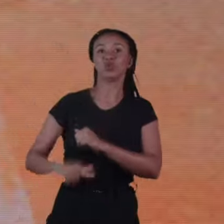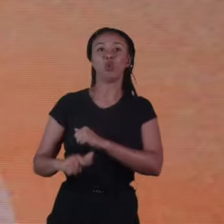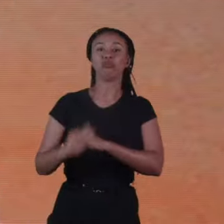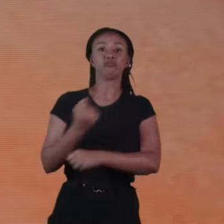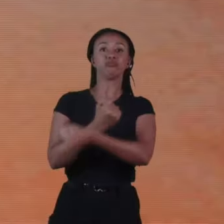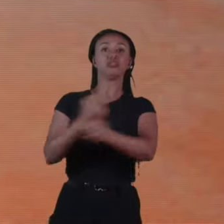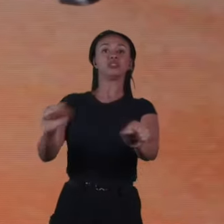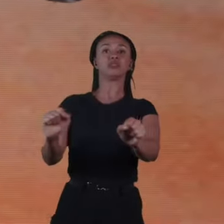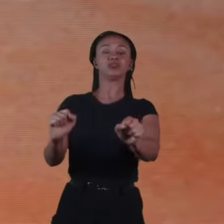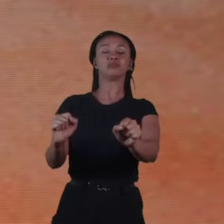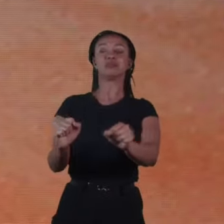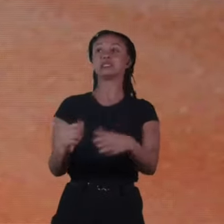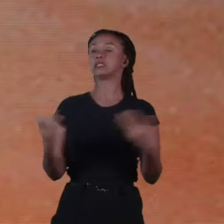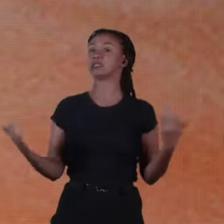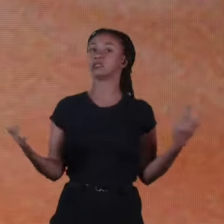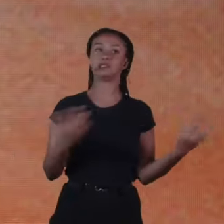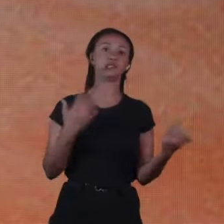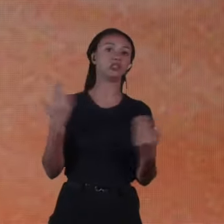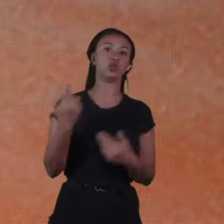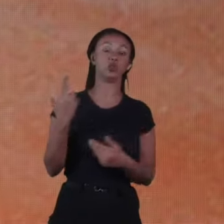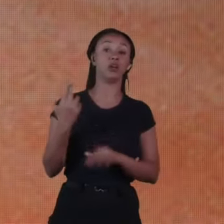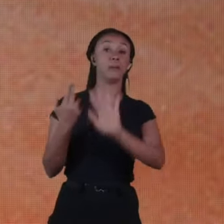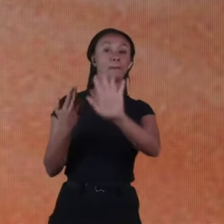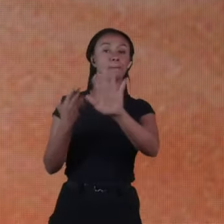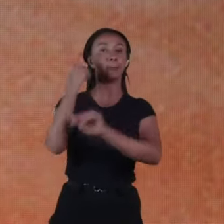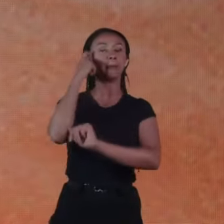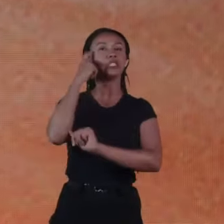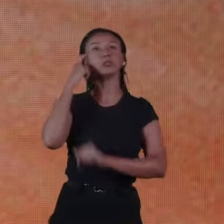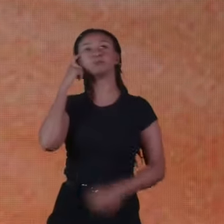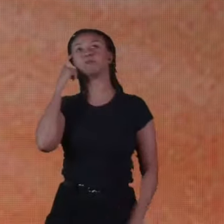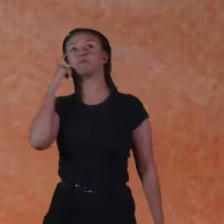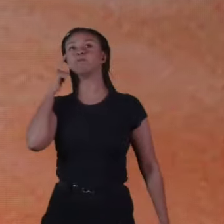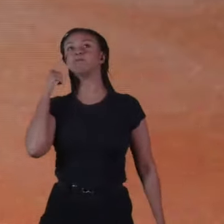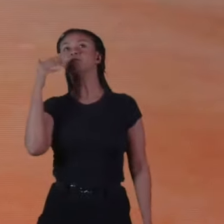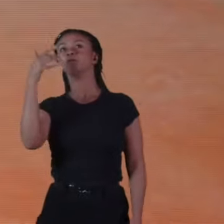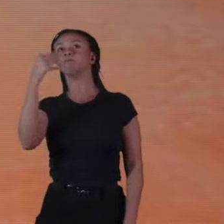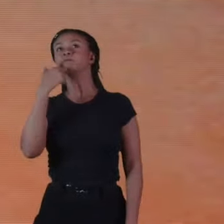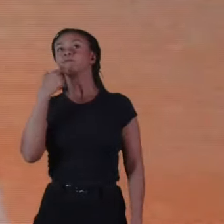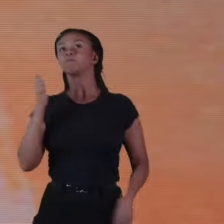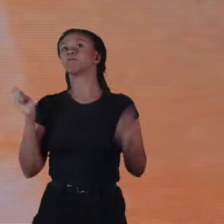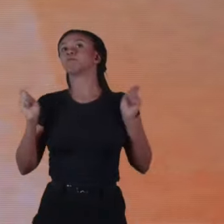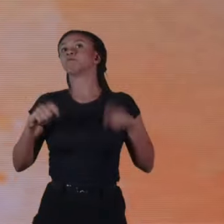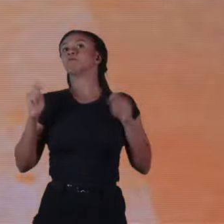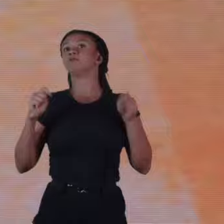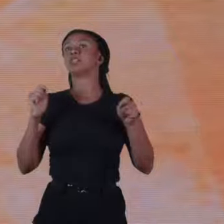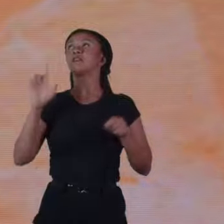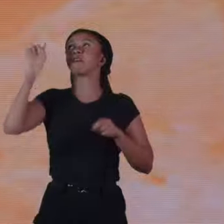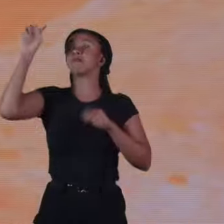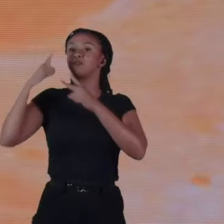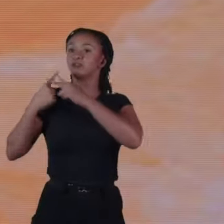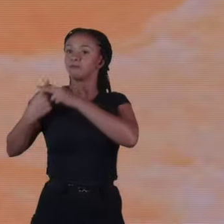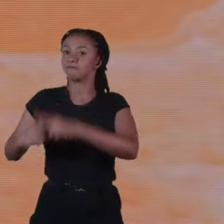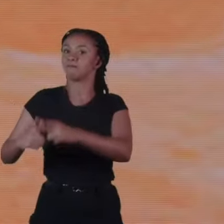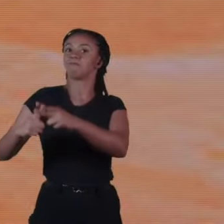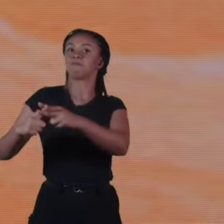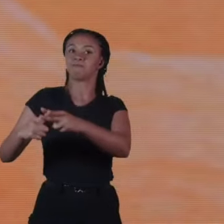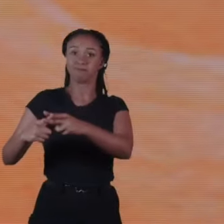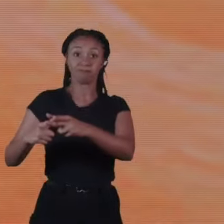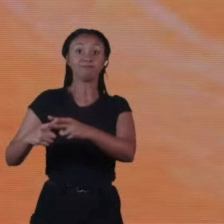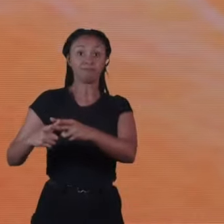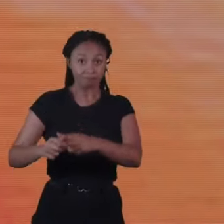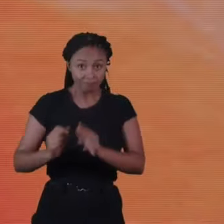E voltar atrás não dá, mas olhando para frente, você pode crer na bênção de Deus para consertar aquilo que parece que não tem cura,